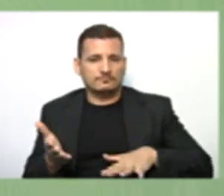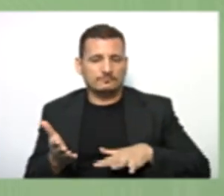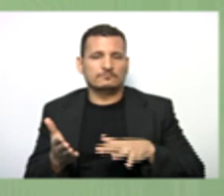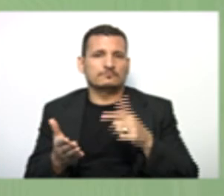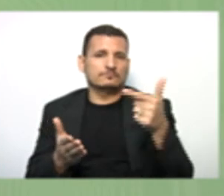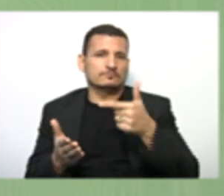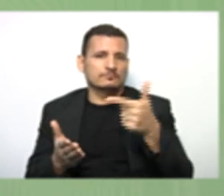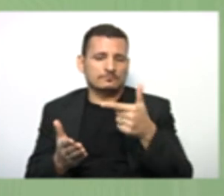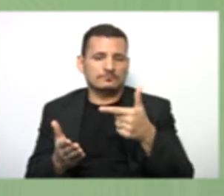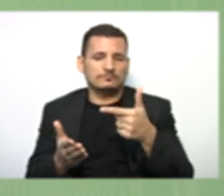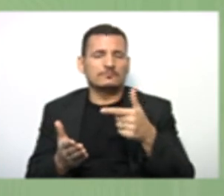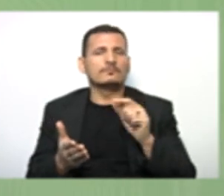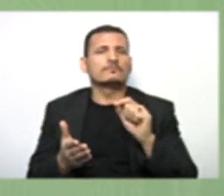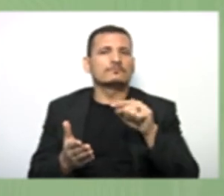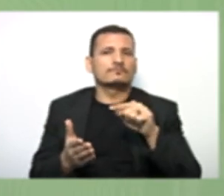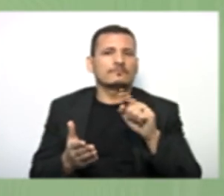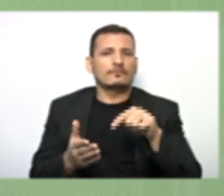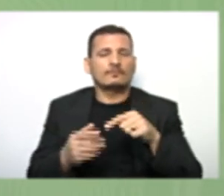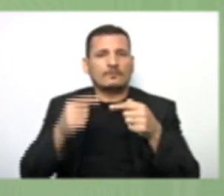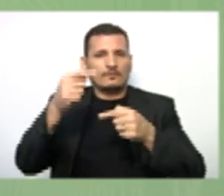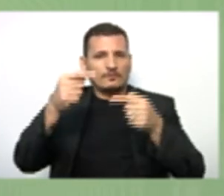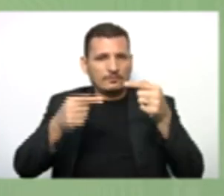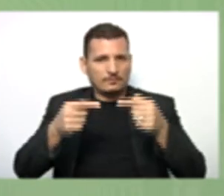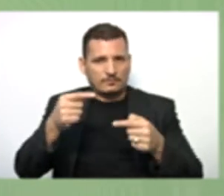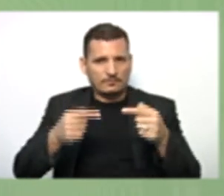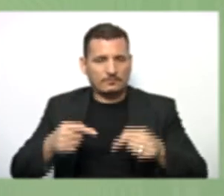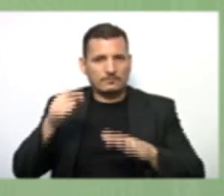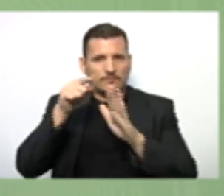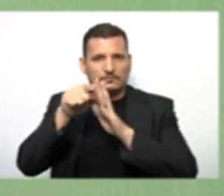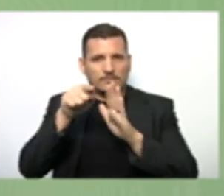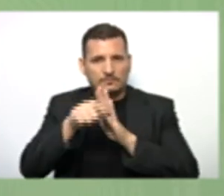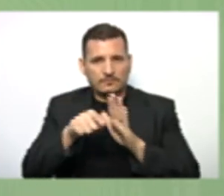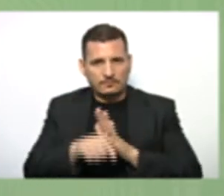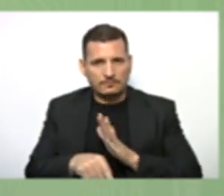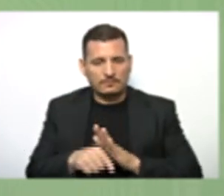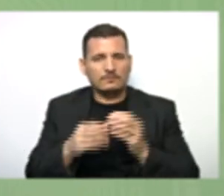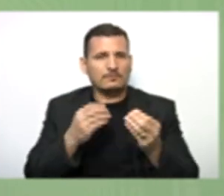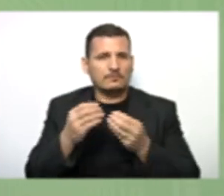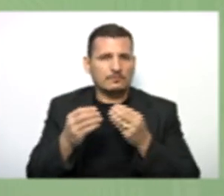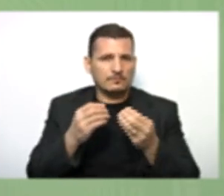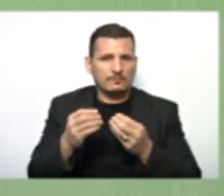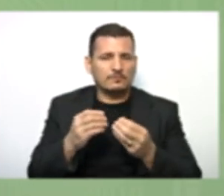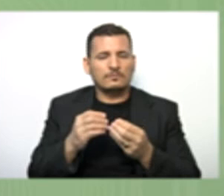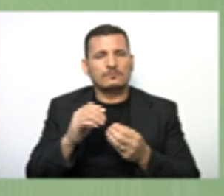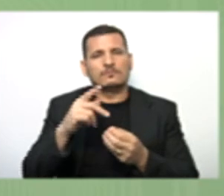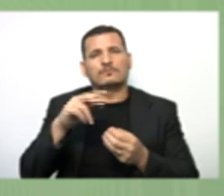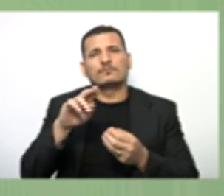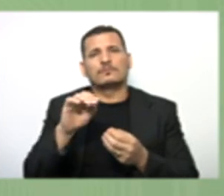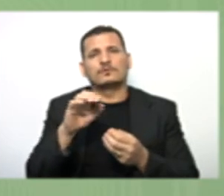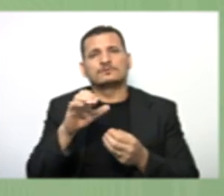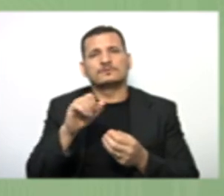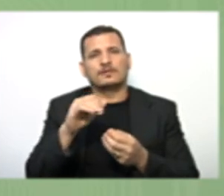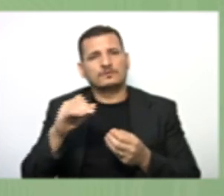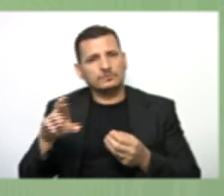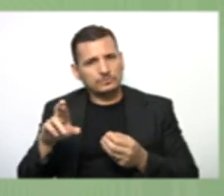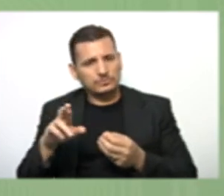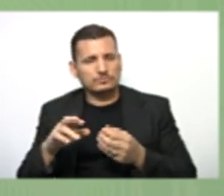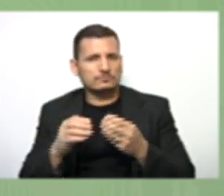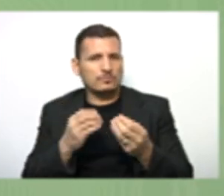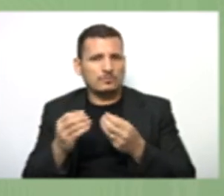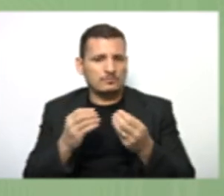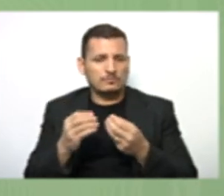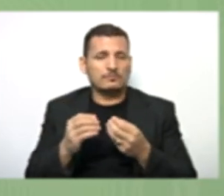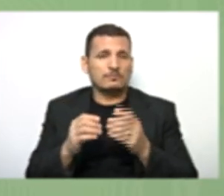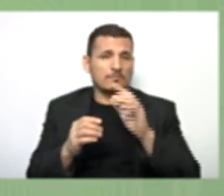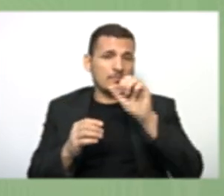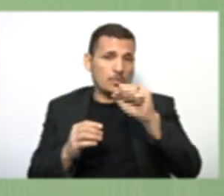percurso 2, que é o quê? É um questionário sobre escalonamento de processos e memória. Então, são 8 questões